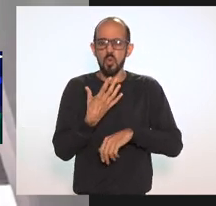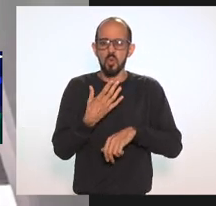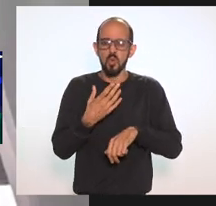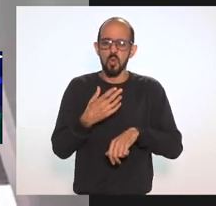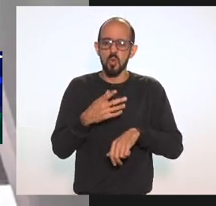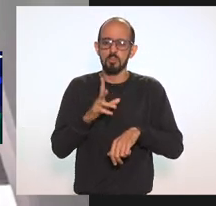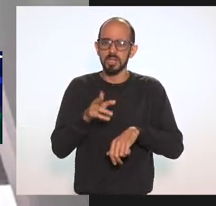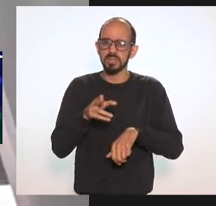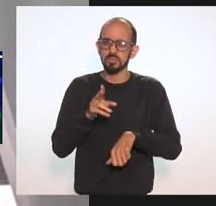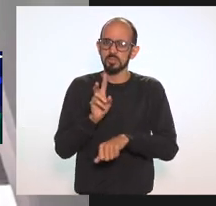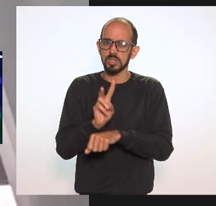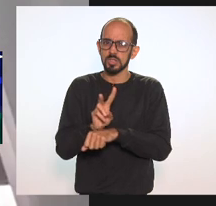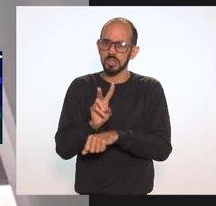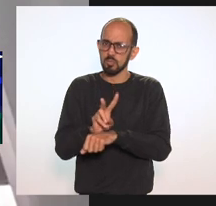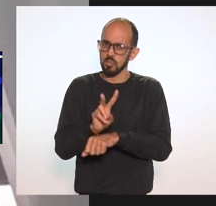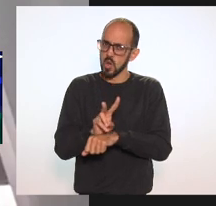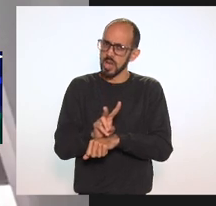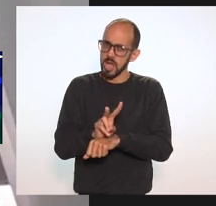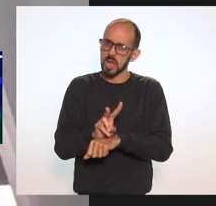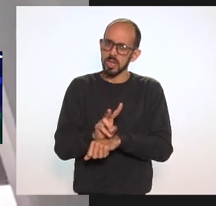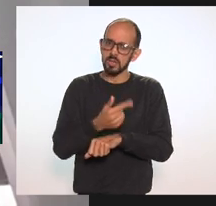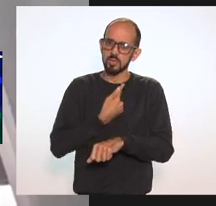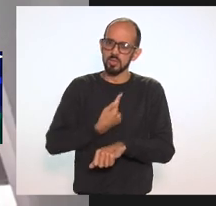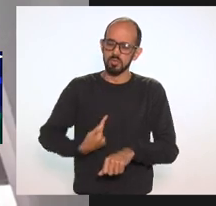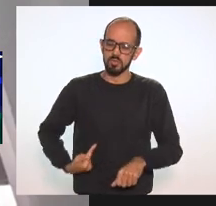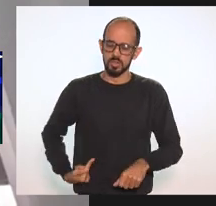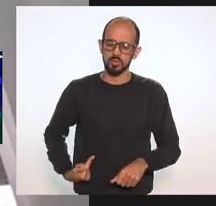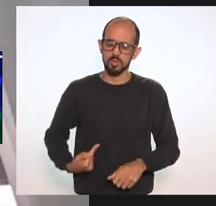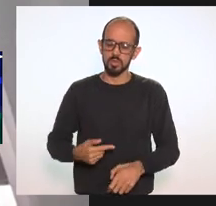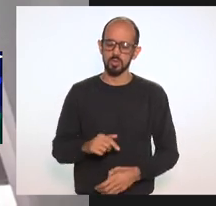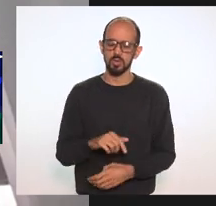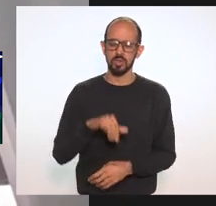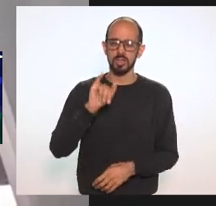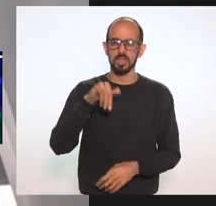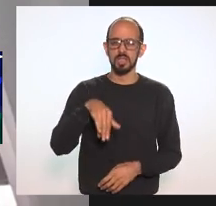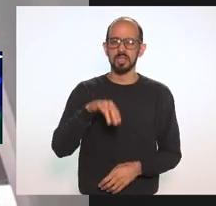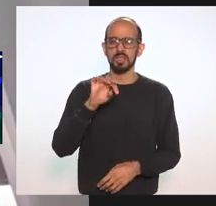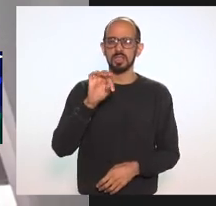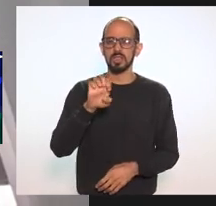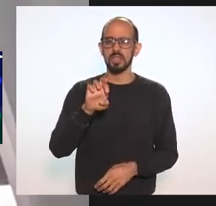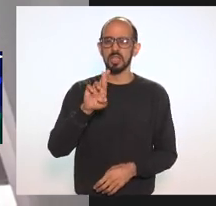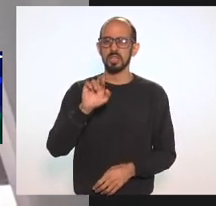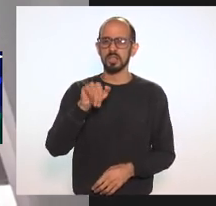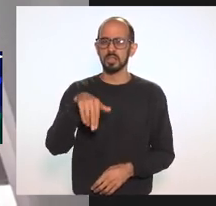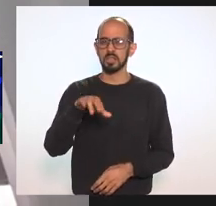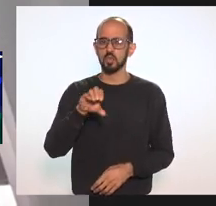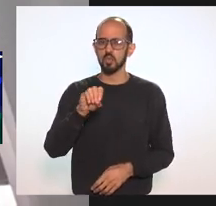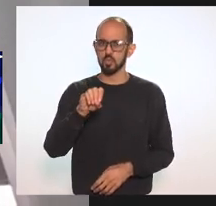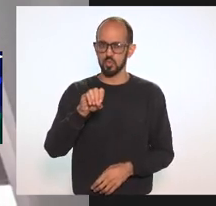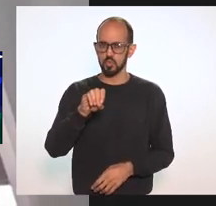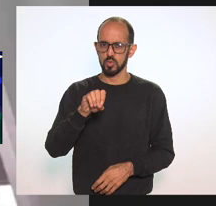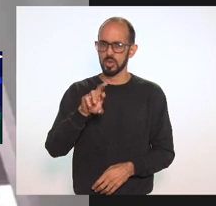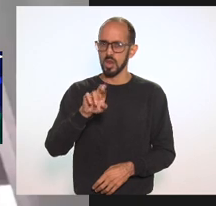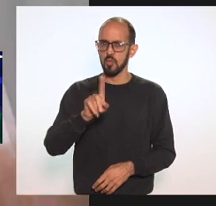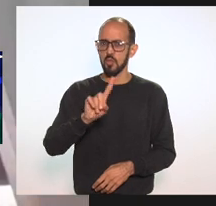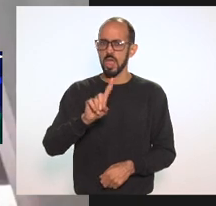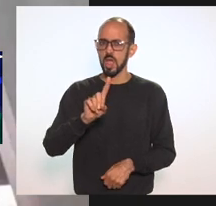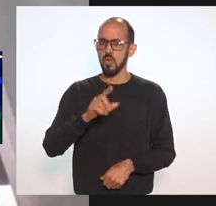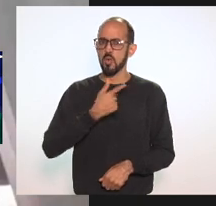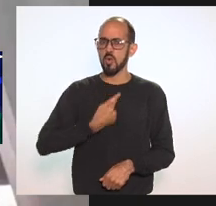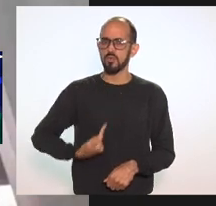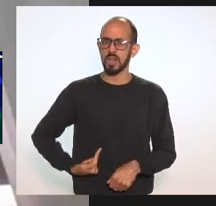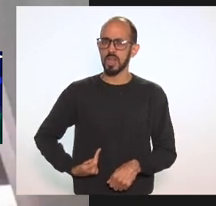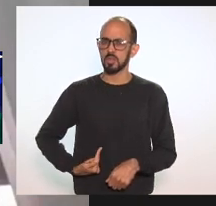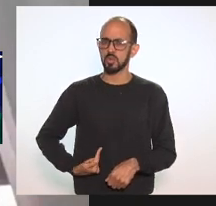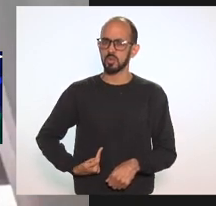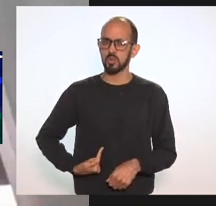um governador inteirinho Antonello Governador é o final é o governador é por